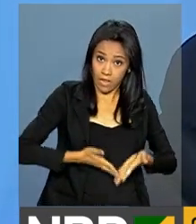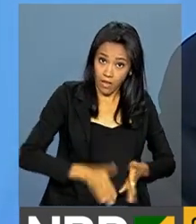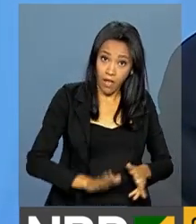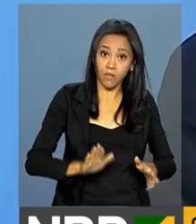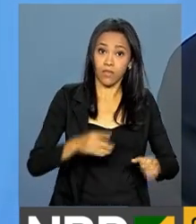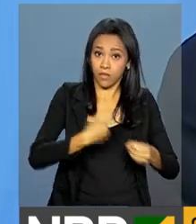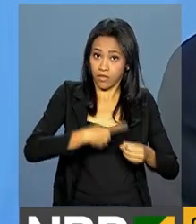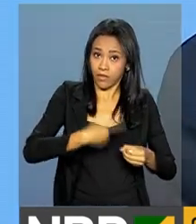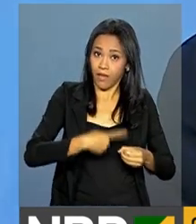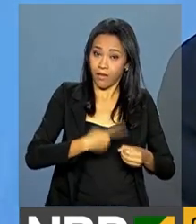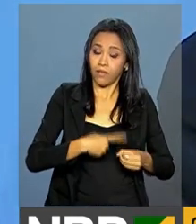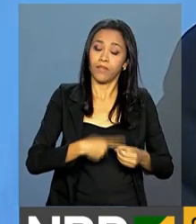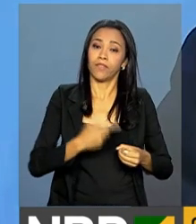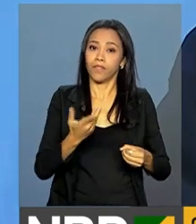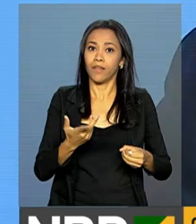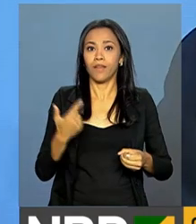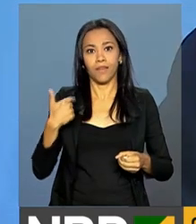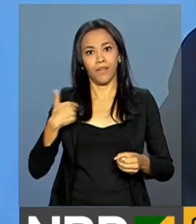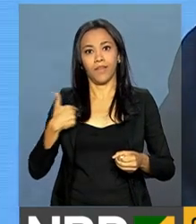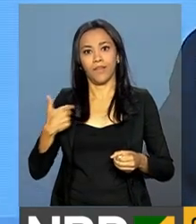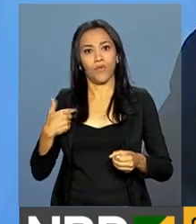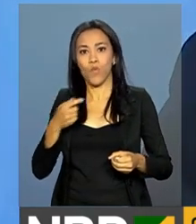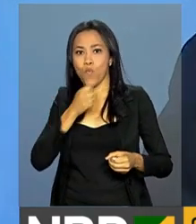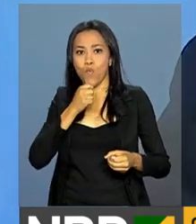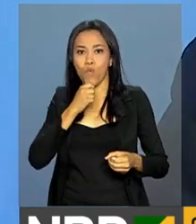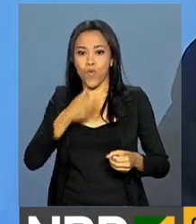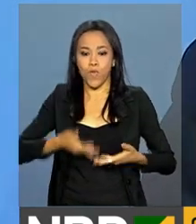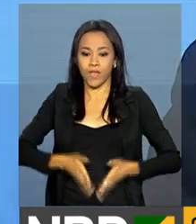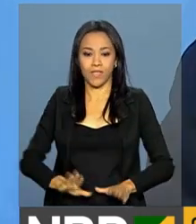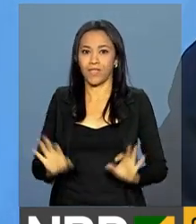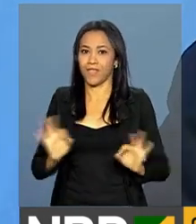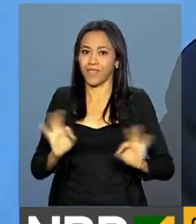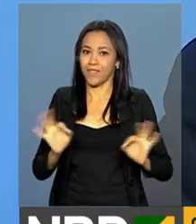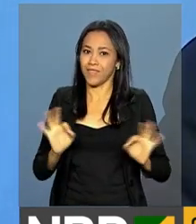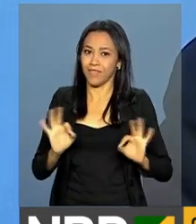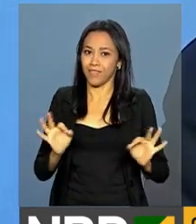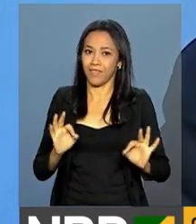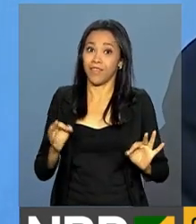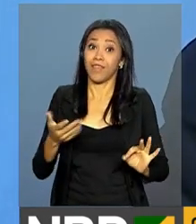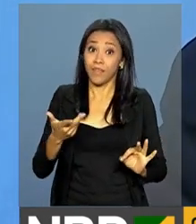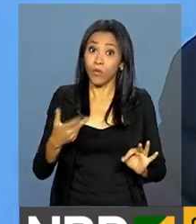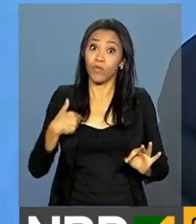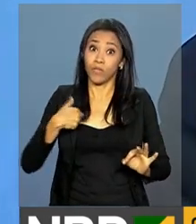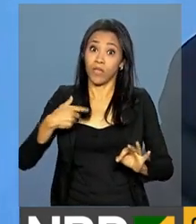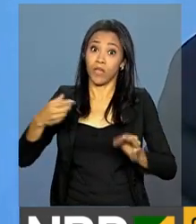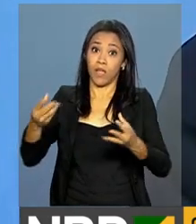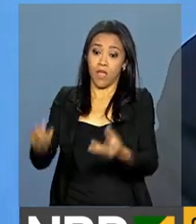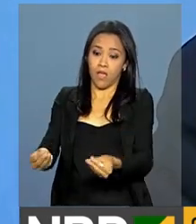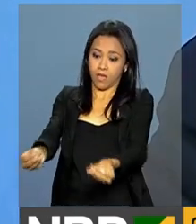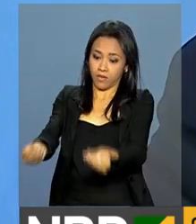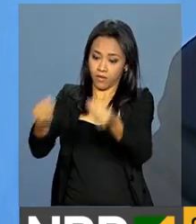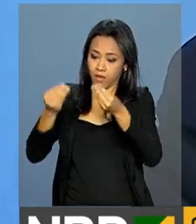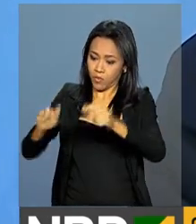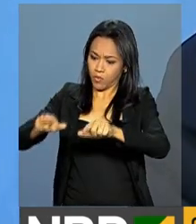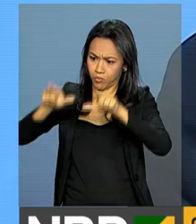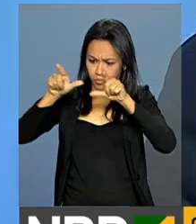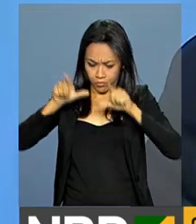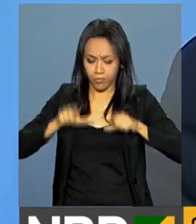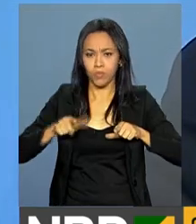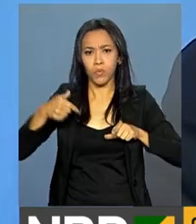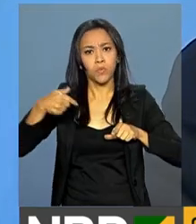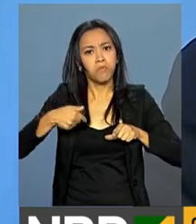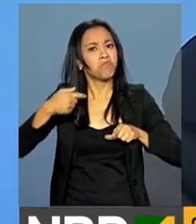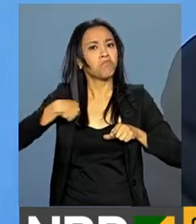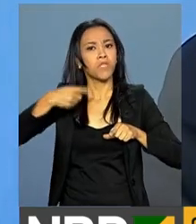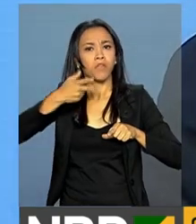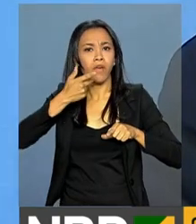significação, digamos assim, física, você nasceu naquela cidade, mas quando você recebe um título de cidadão de